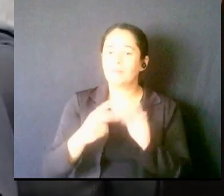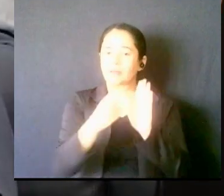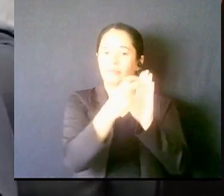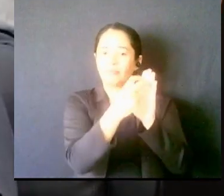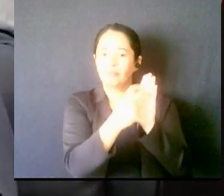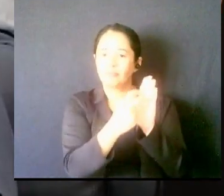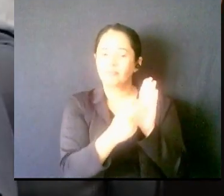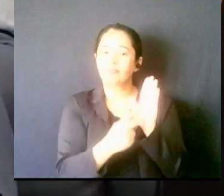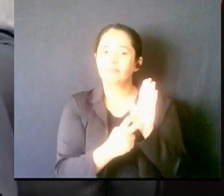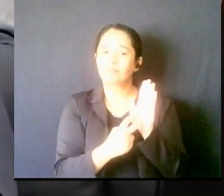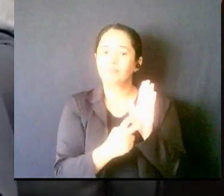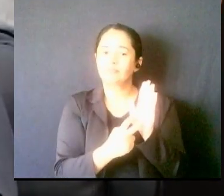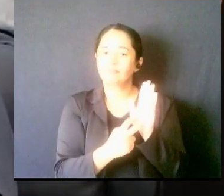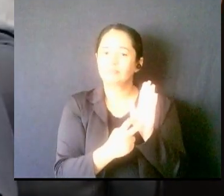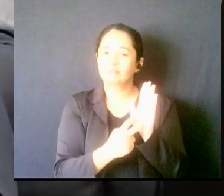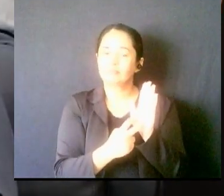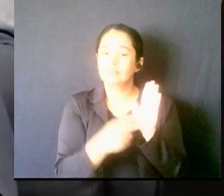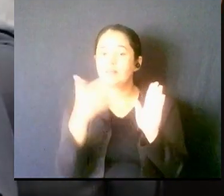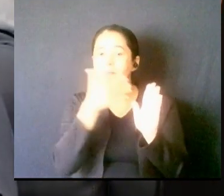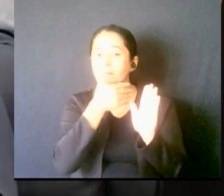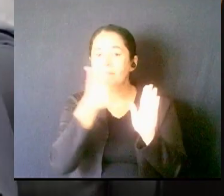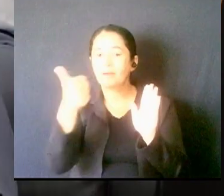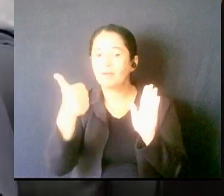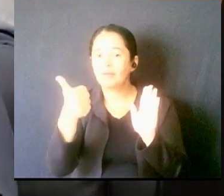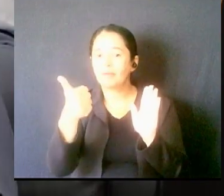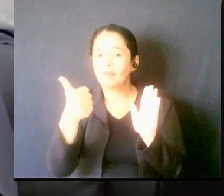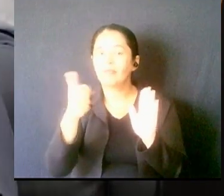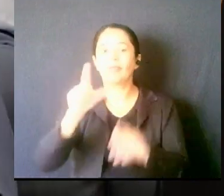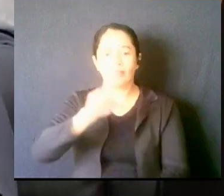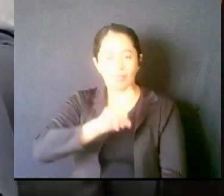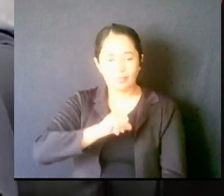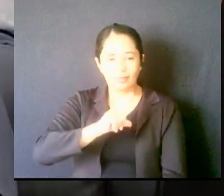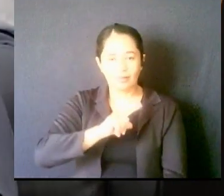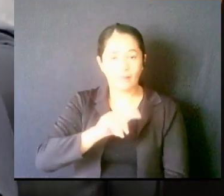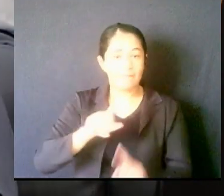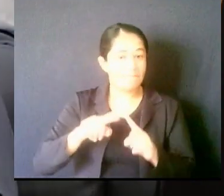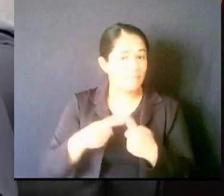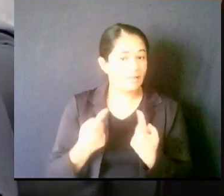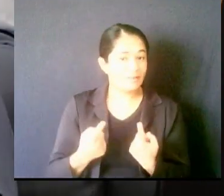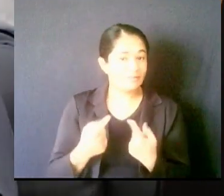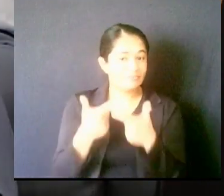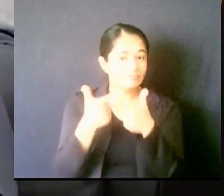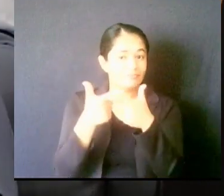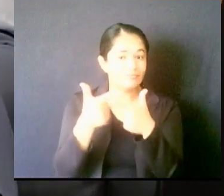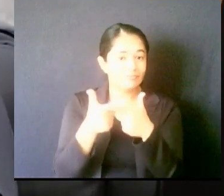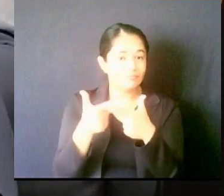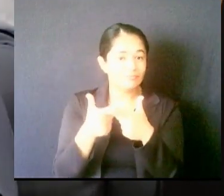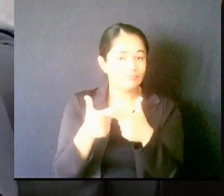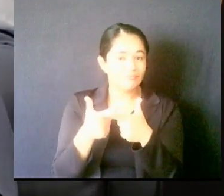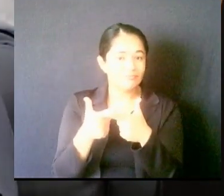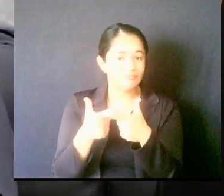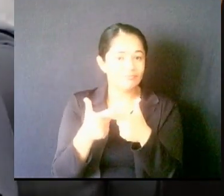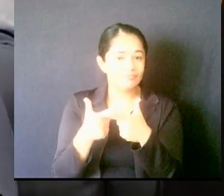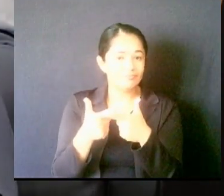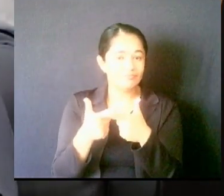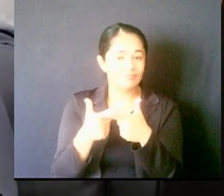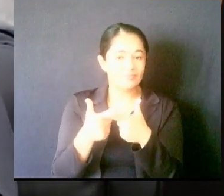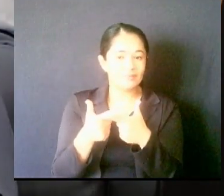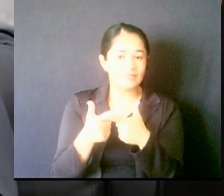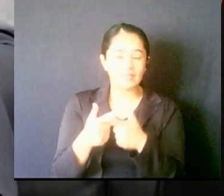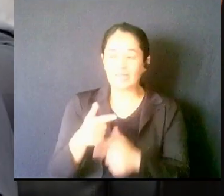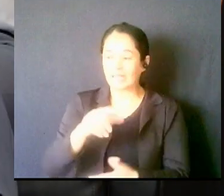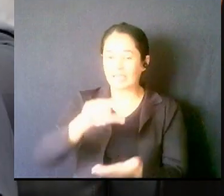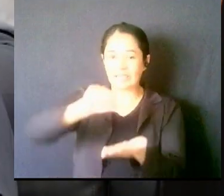mais eficientes. Aí a gente tem um problema. Eles não estão tão disponíveis assim para